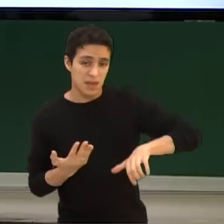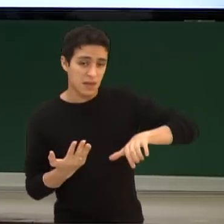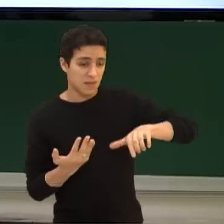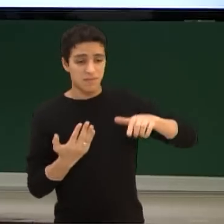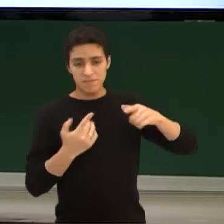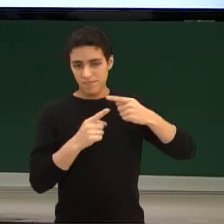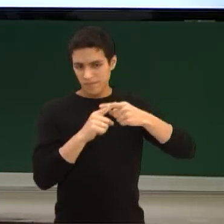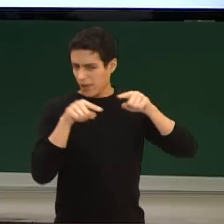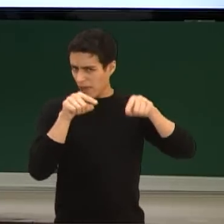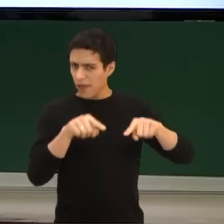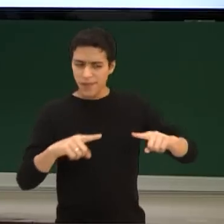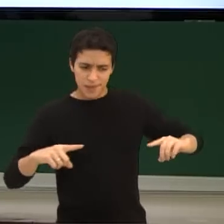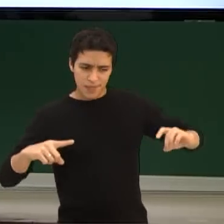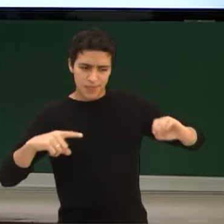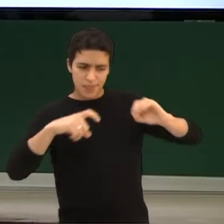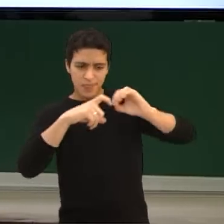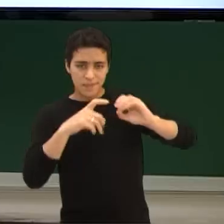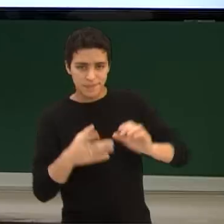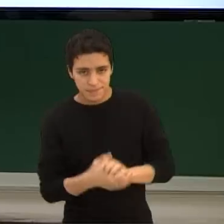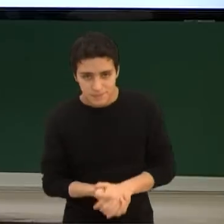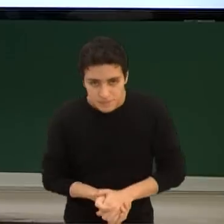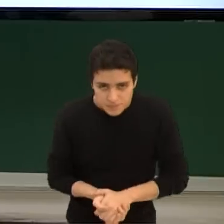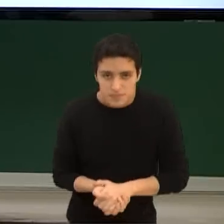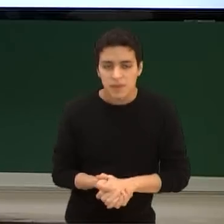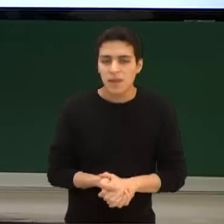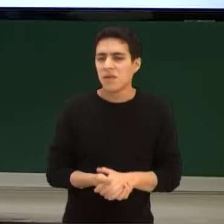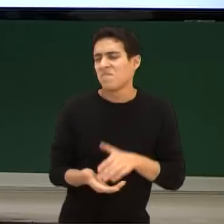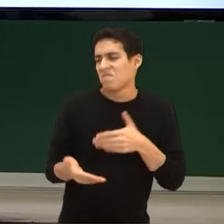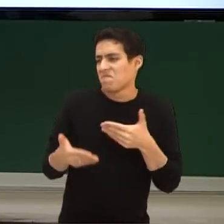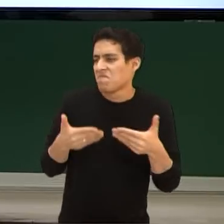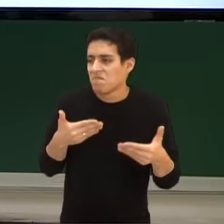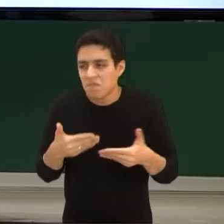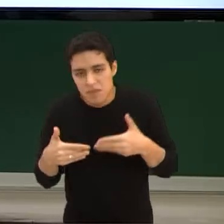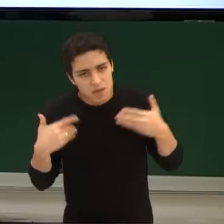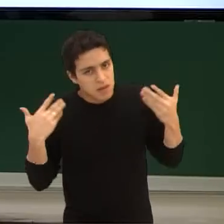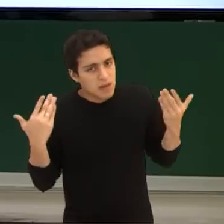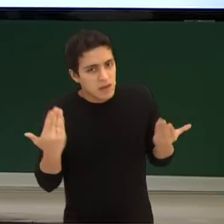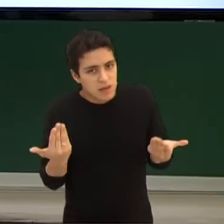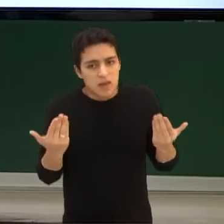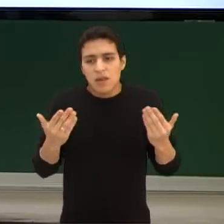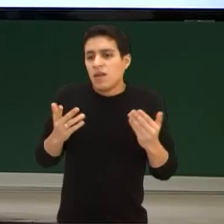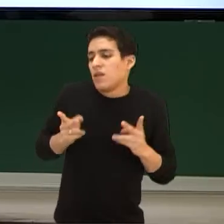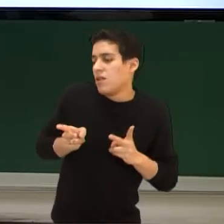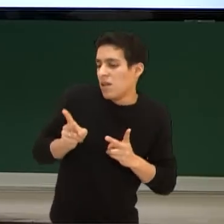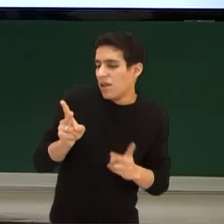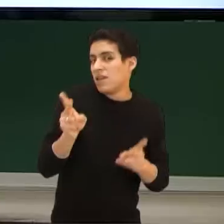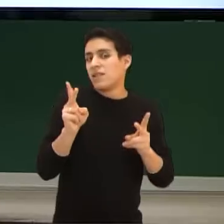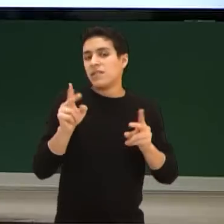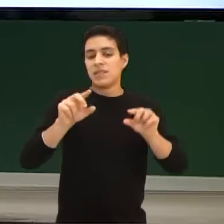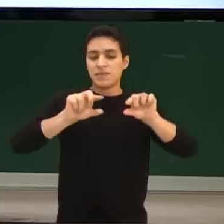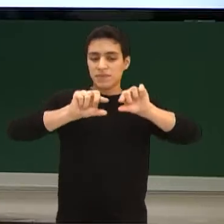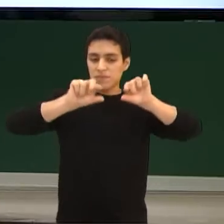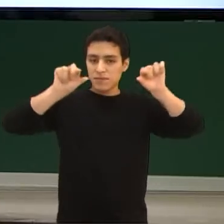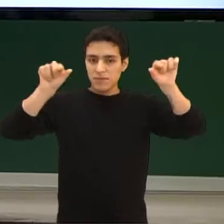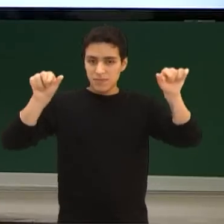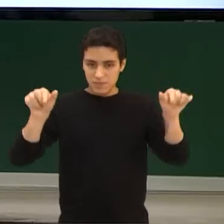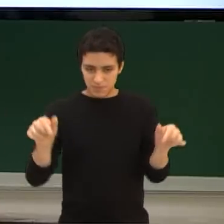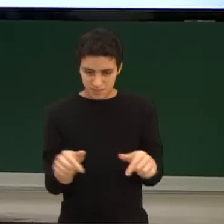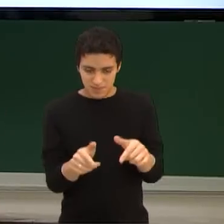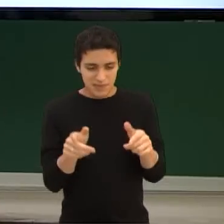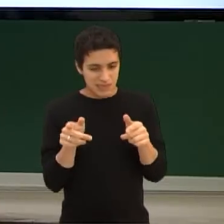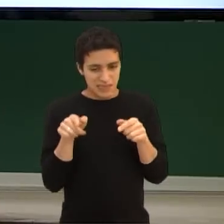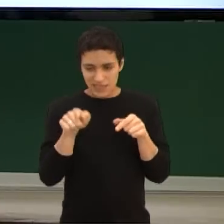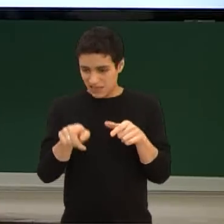o ovócito vai se encontrar, tá? Então, indiferente, né? É sempre na tuba uterina que